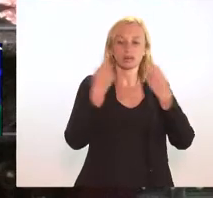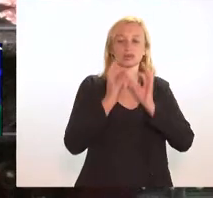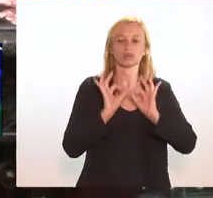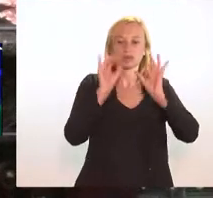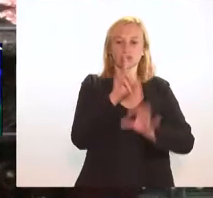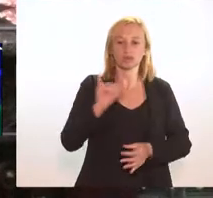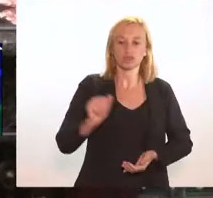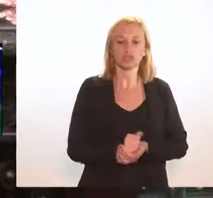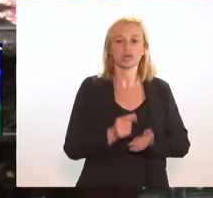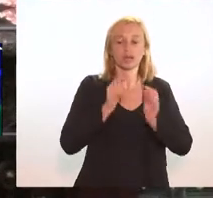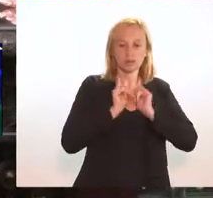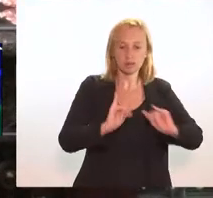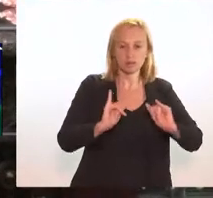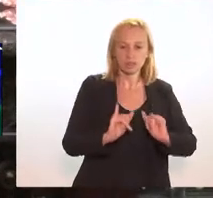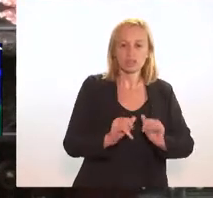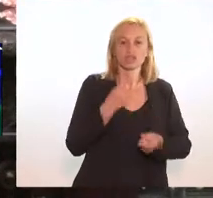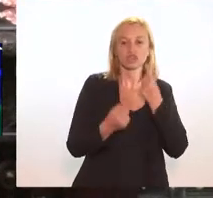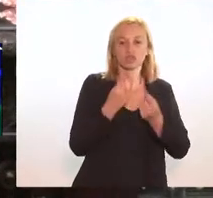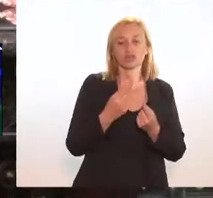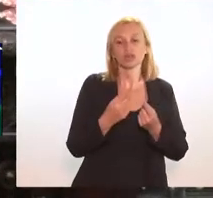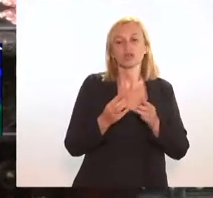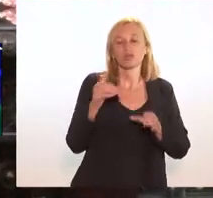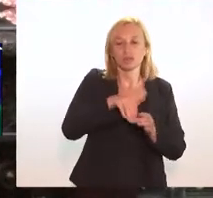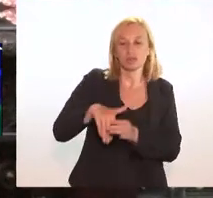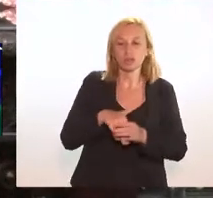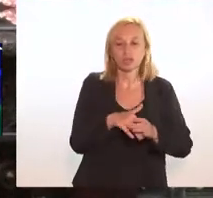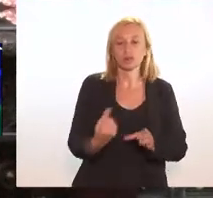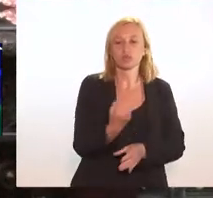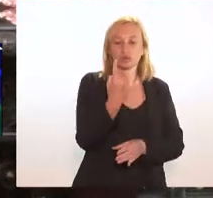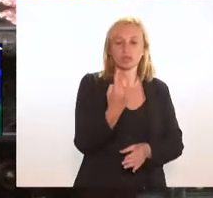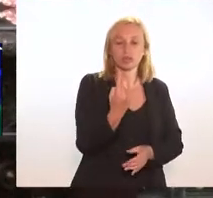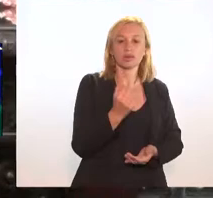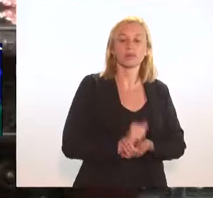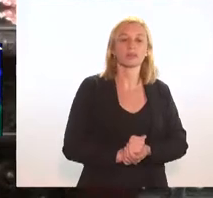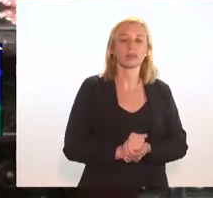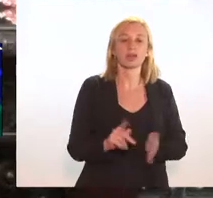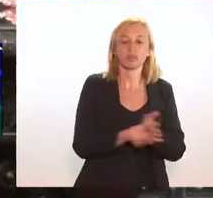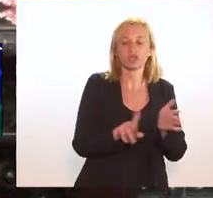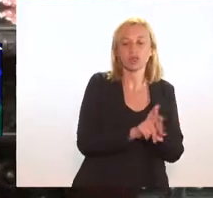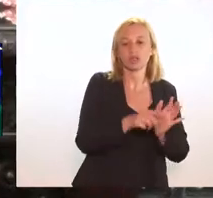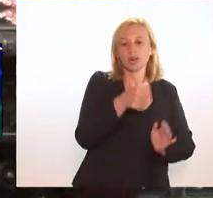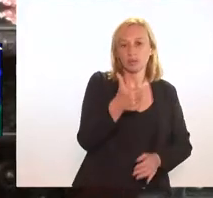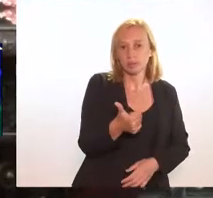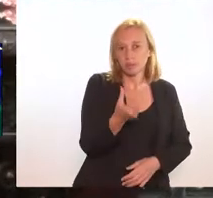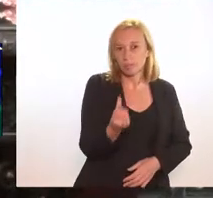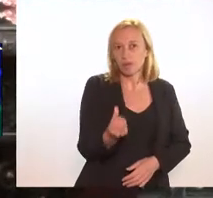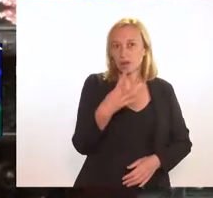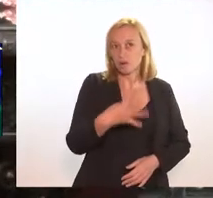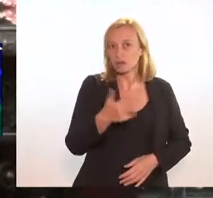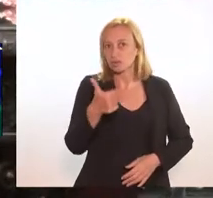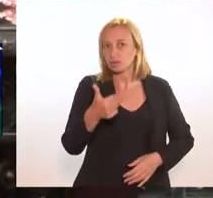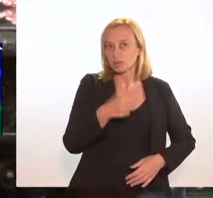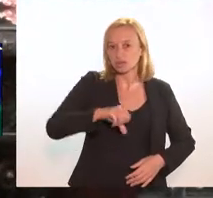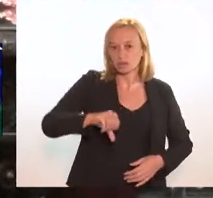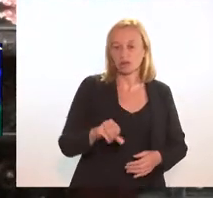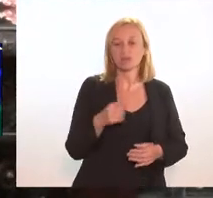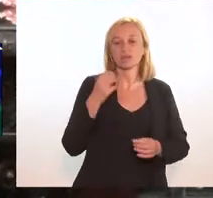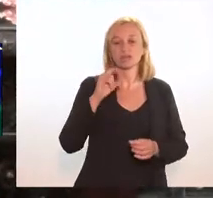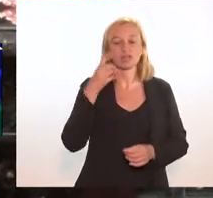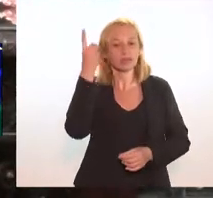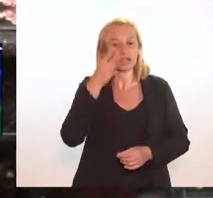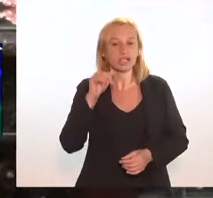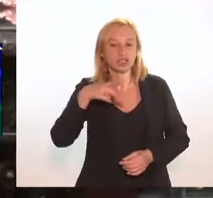dia. Anuncio, em regime de urgência, em votação, em discussão única, projeto de lei 641 de 19, de autoria do deputado Alexandre